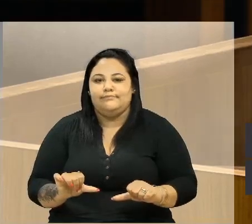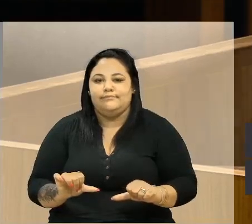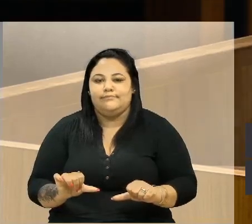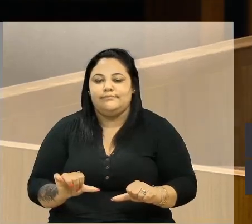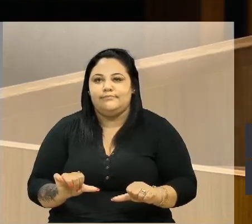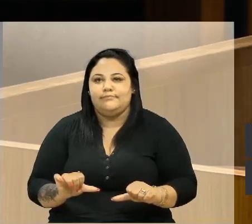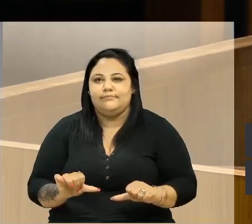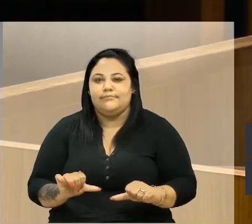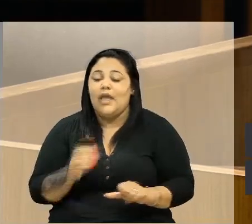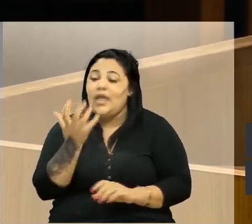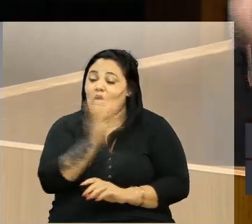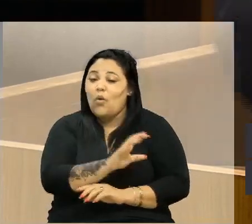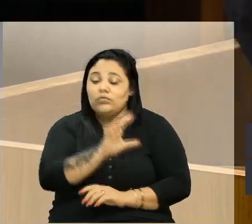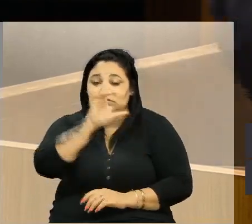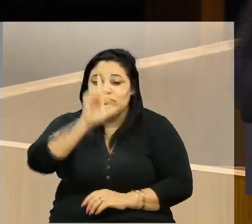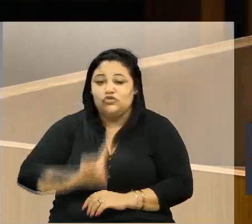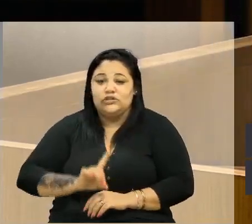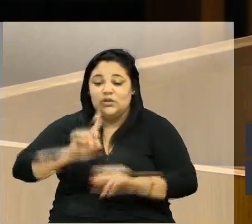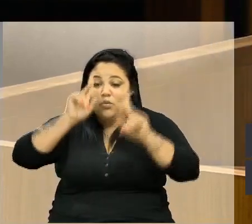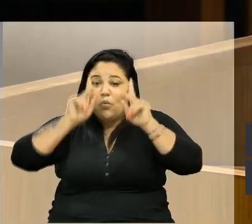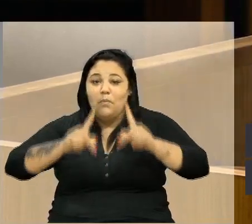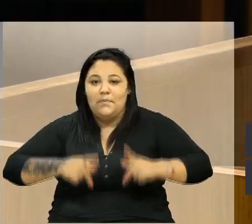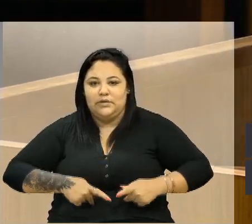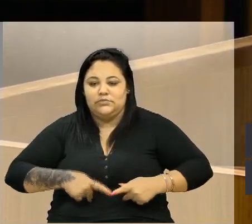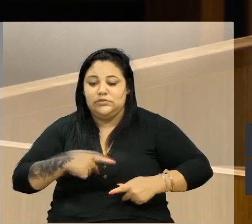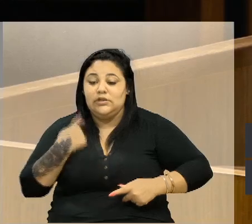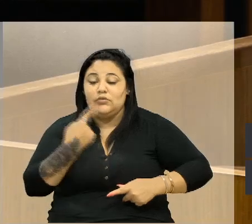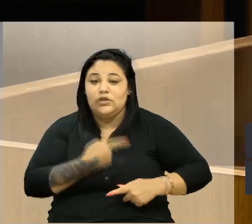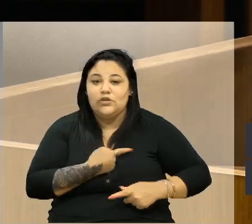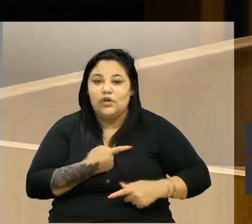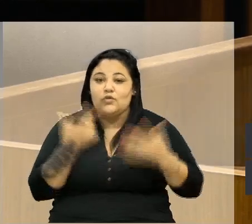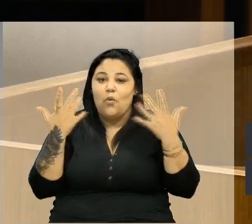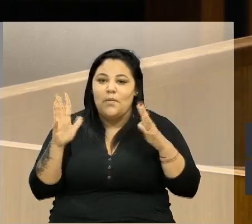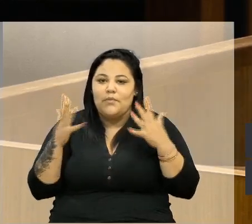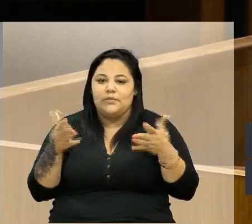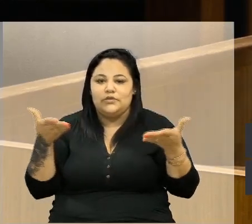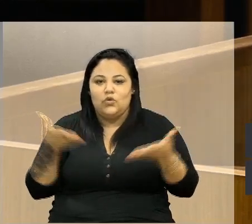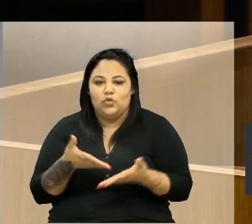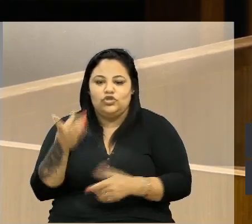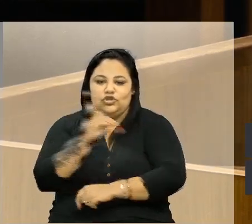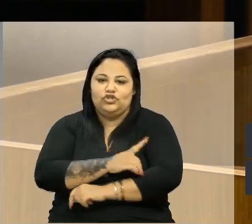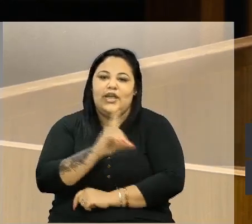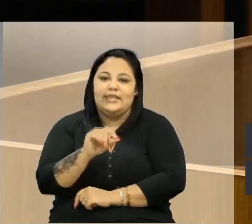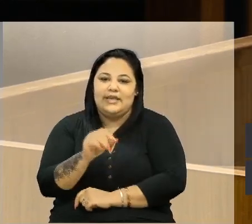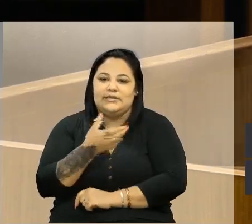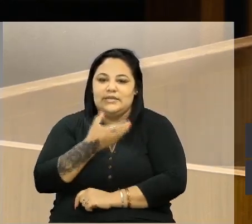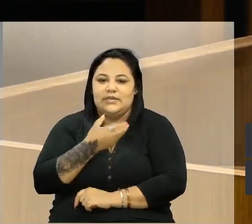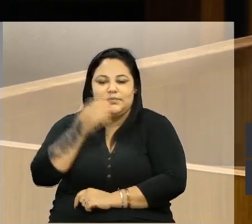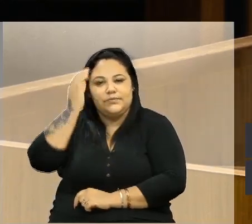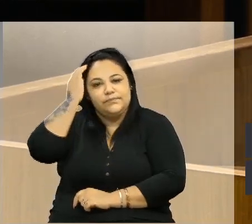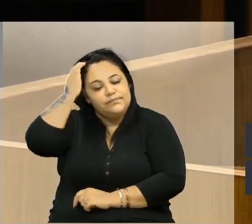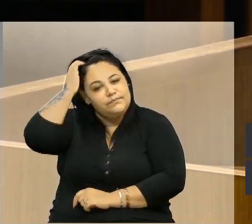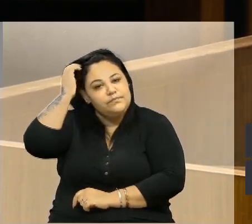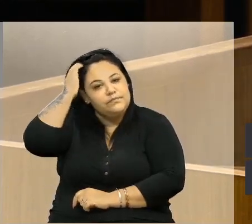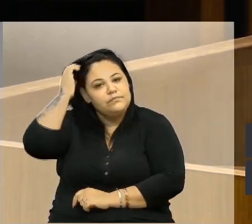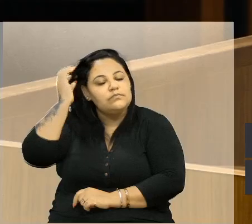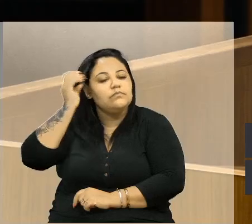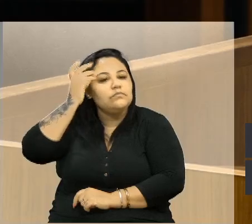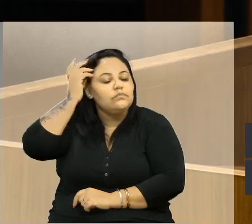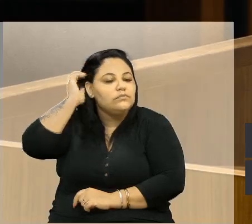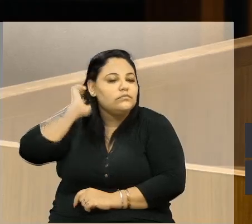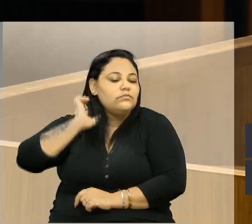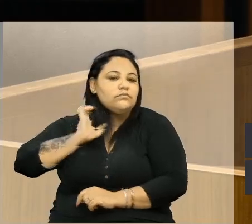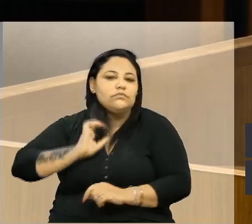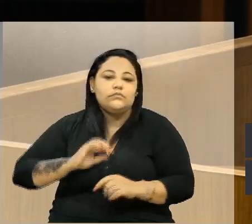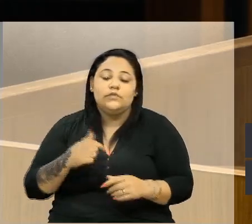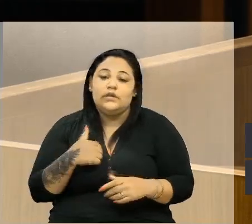contra os direitos humanos, que é o que nós comemoramos hoje, dia 10 de dezembro. Então, eu quero